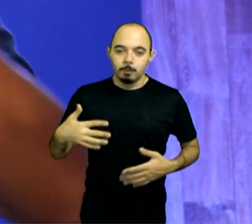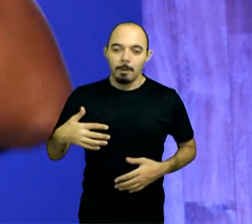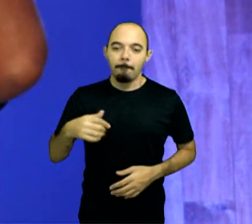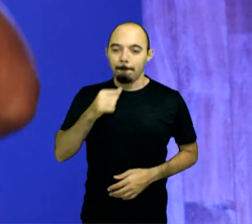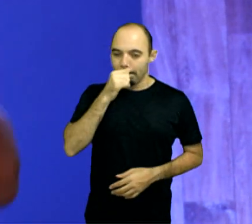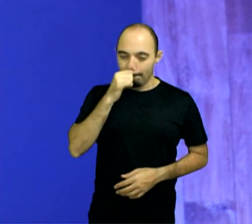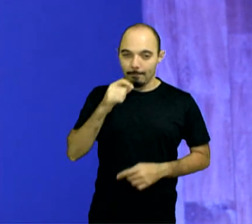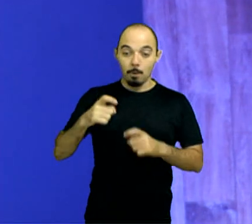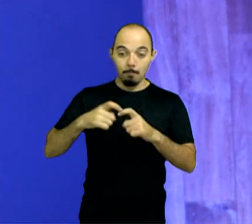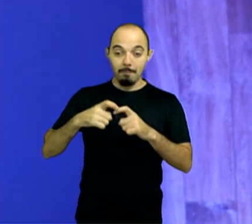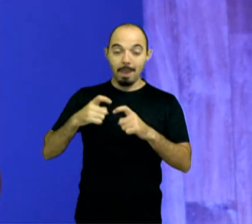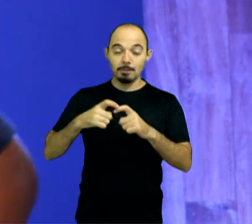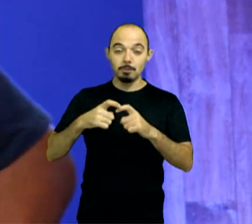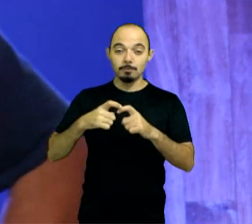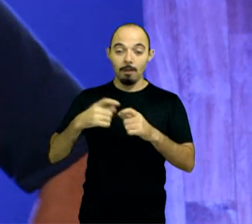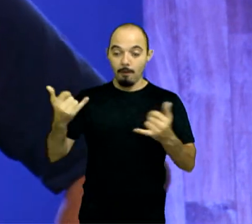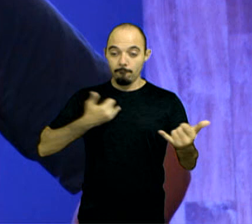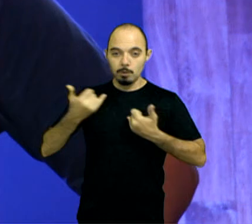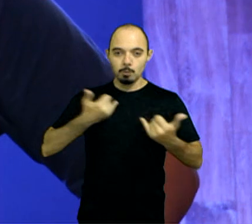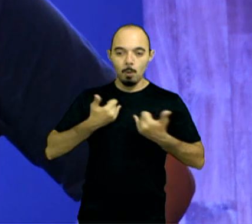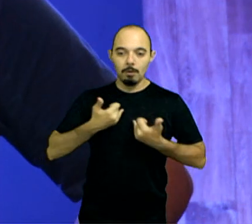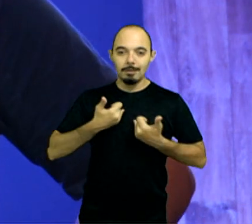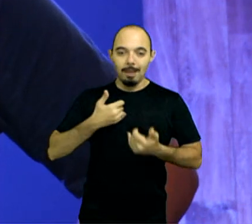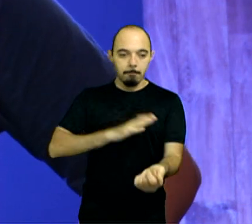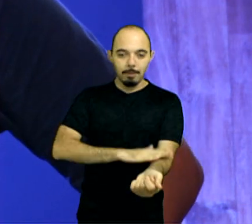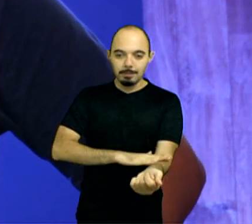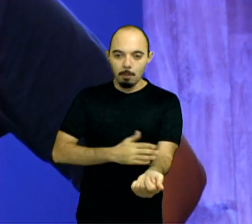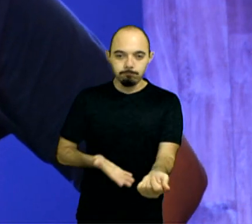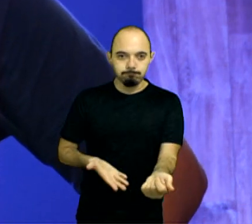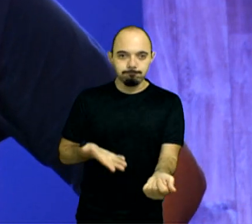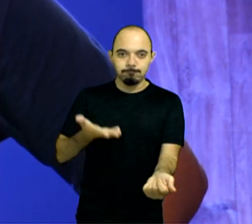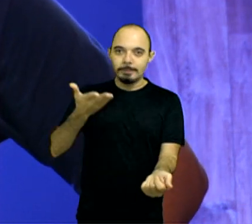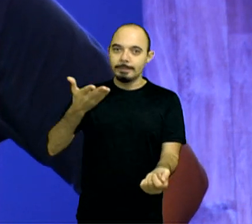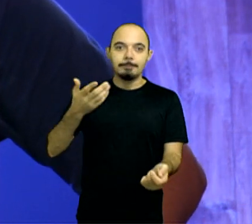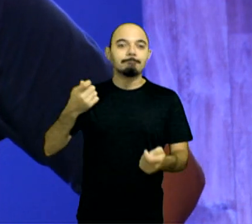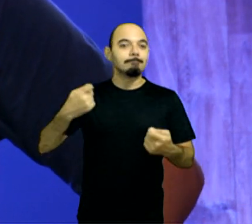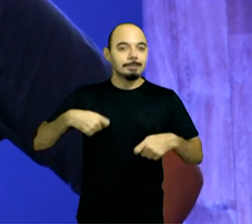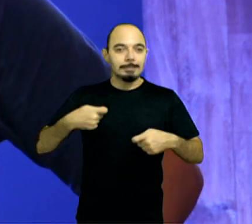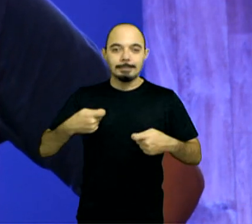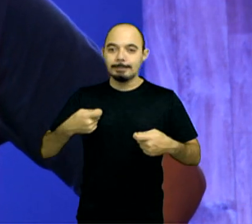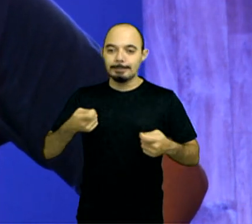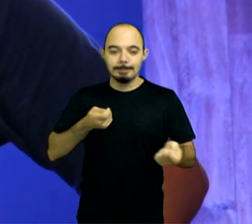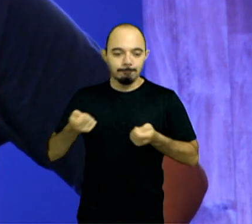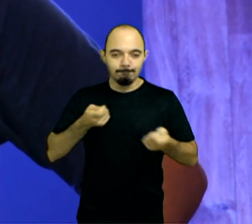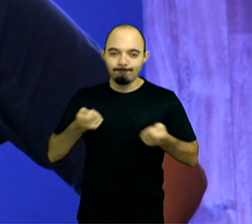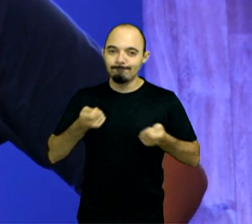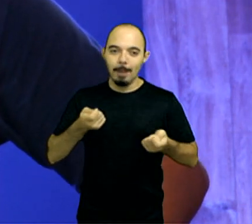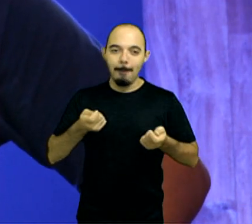né? A pressão perde o controle e foi tudo feito. Bom,